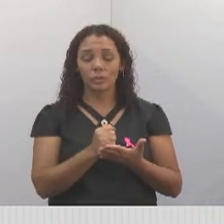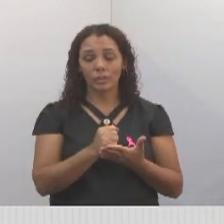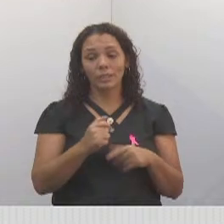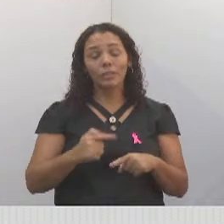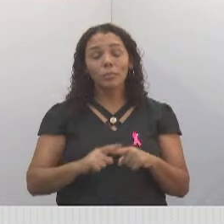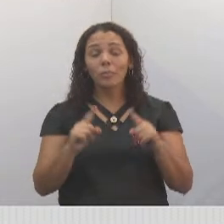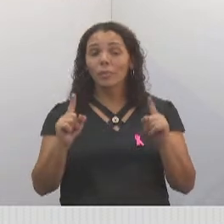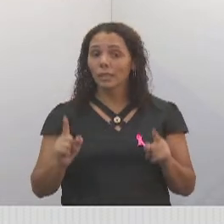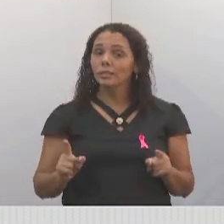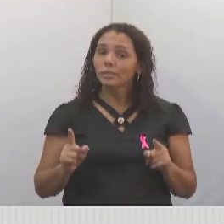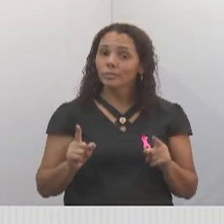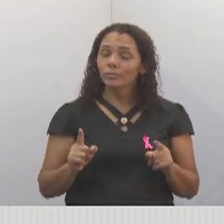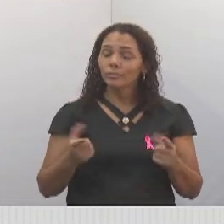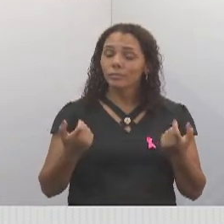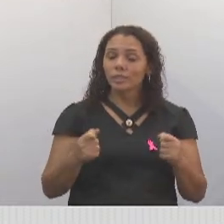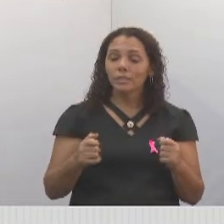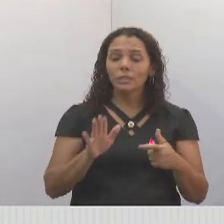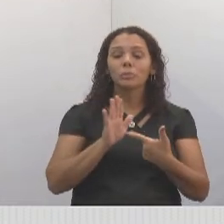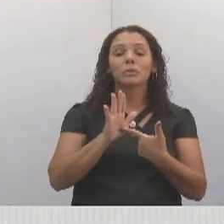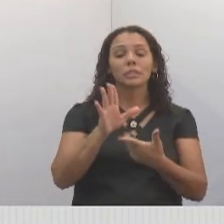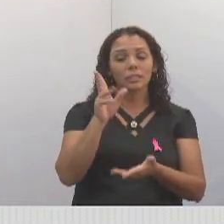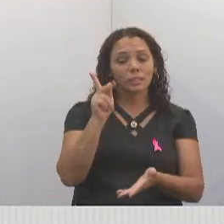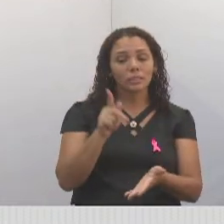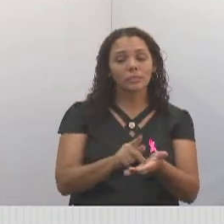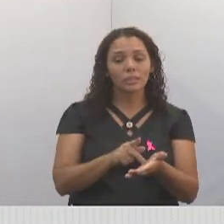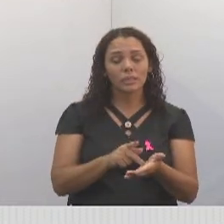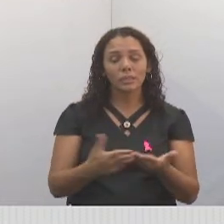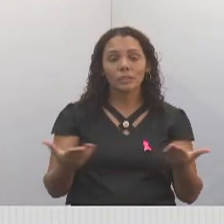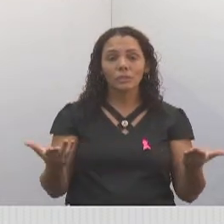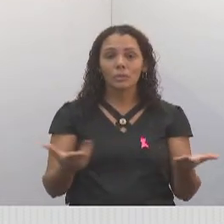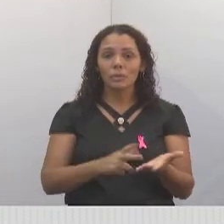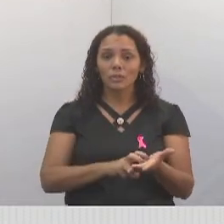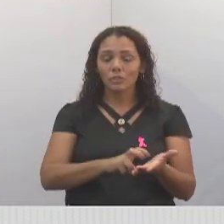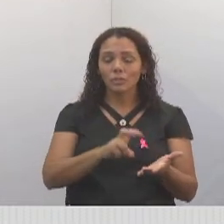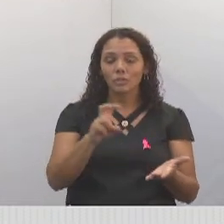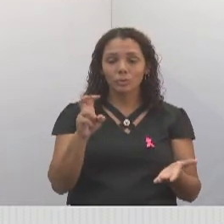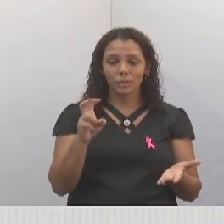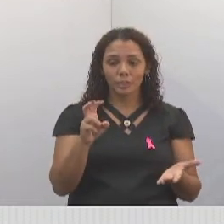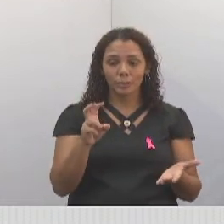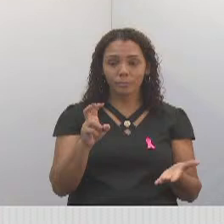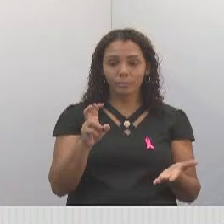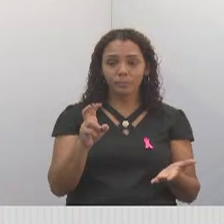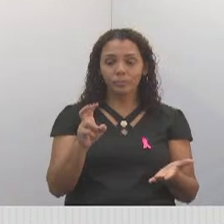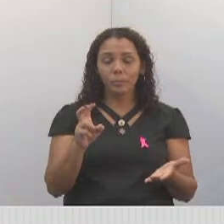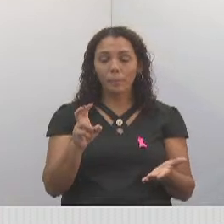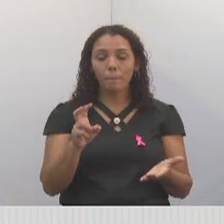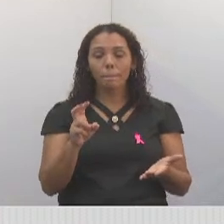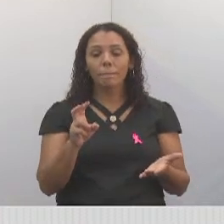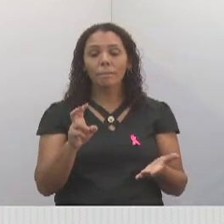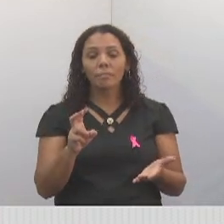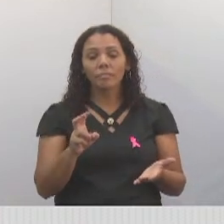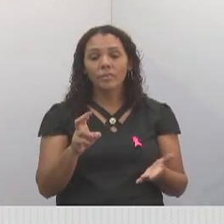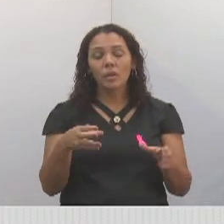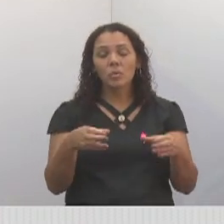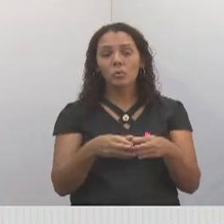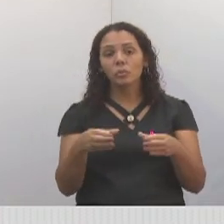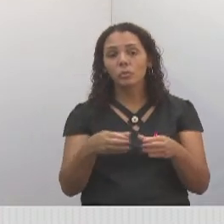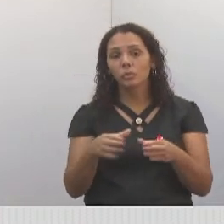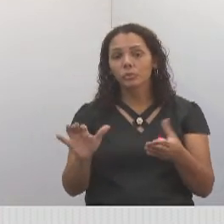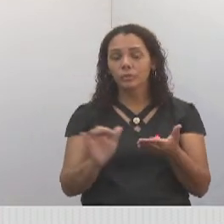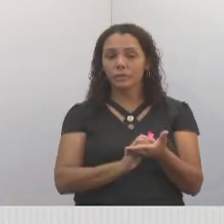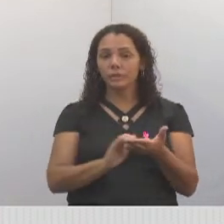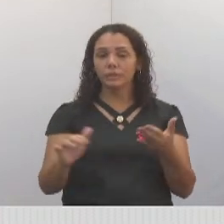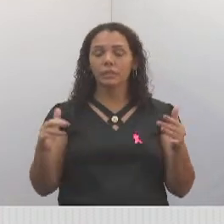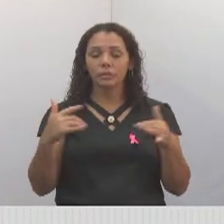No entanto, a gente tem que ser justo. Nesta manhã, na hora que a gente estava falando, a equipe da Secretaria